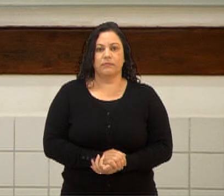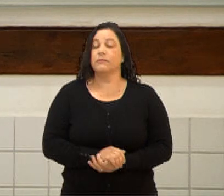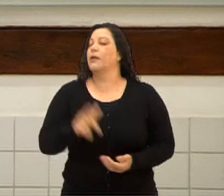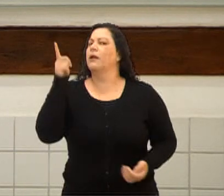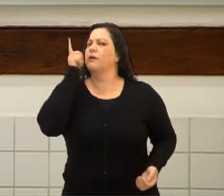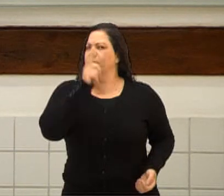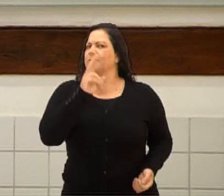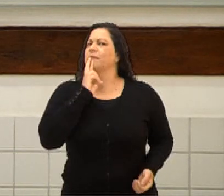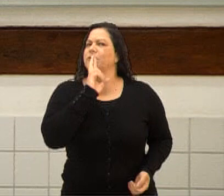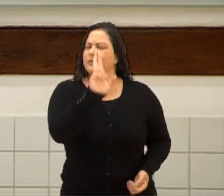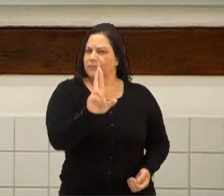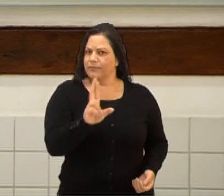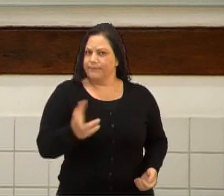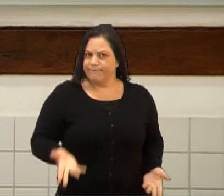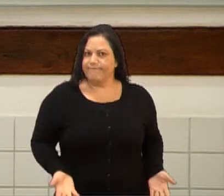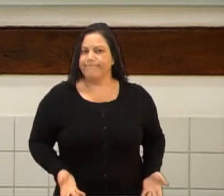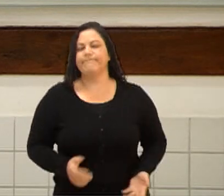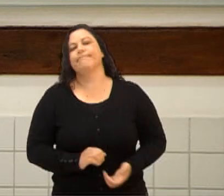Conseguiram resolver?